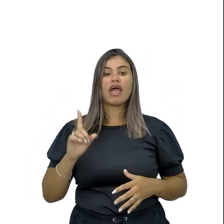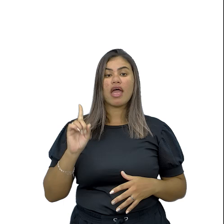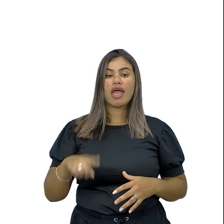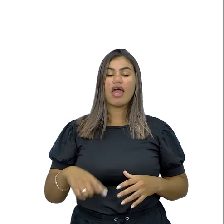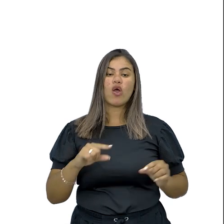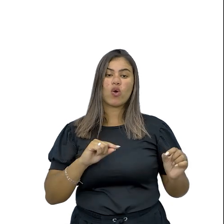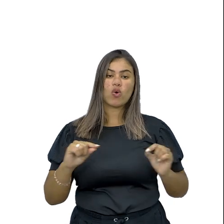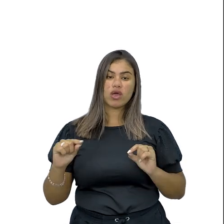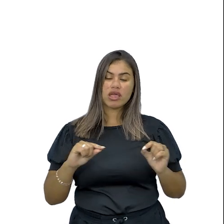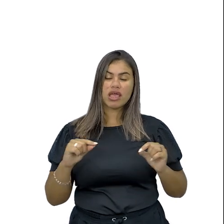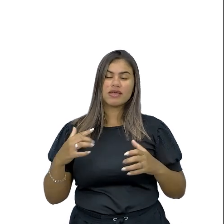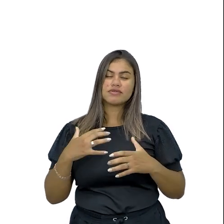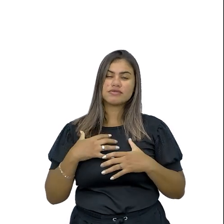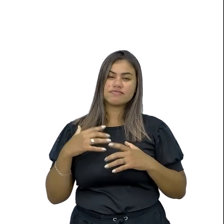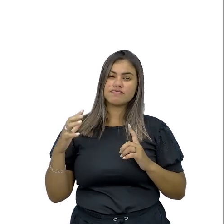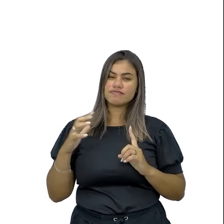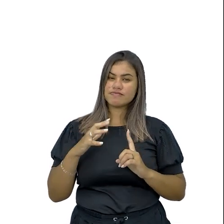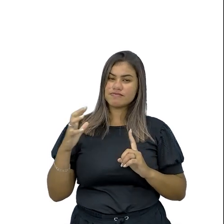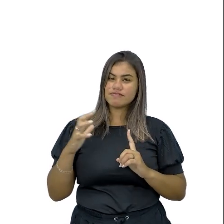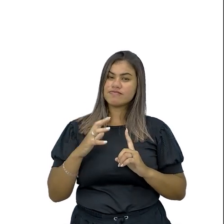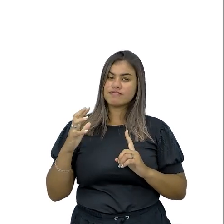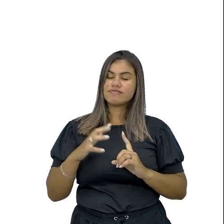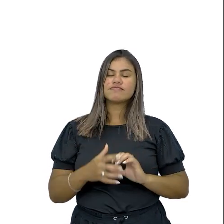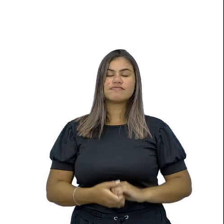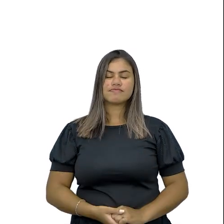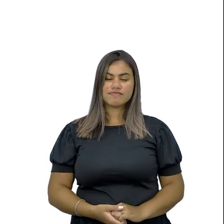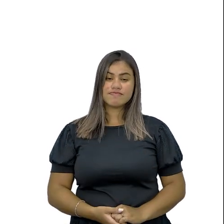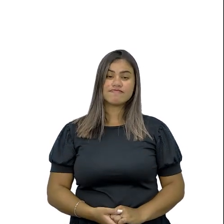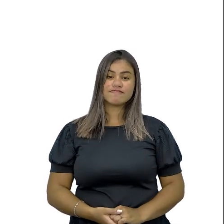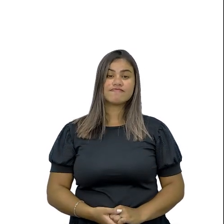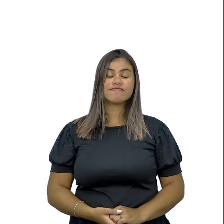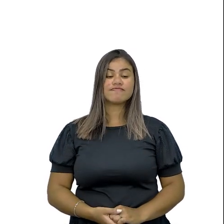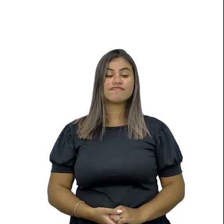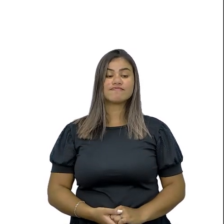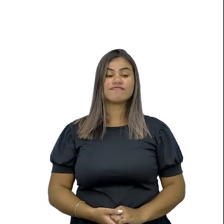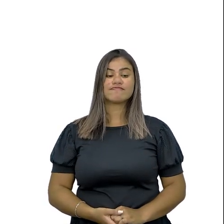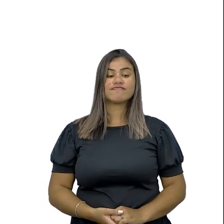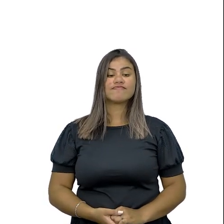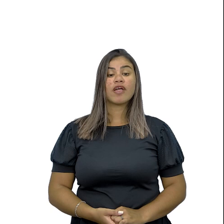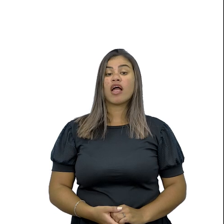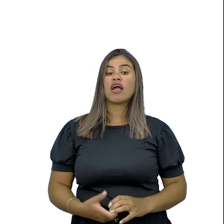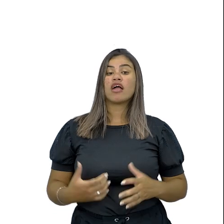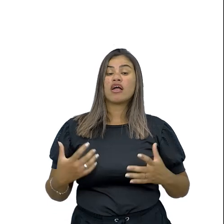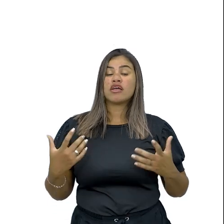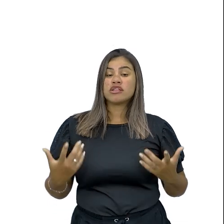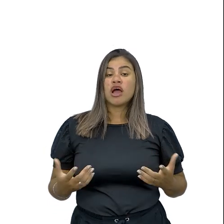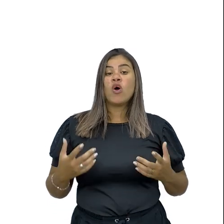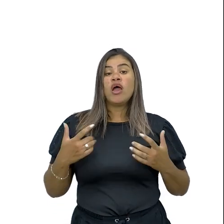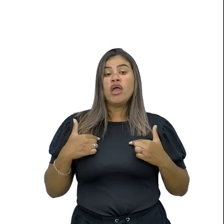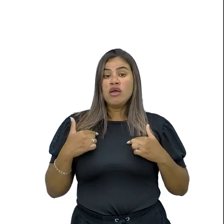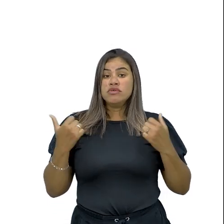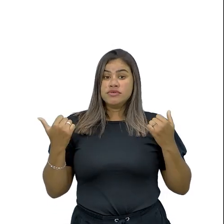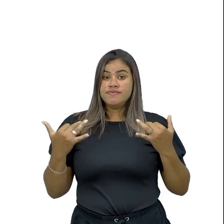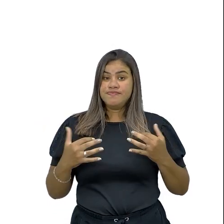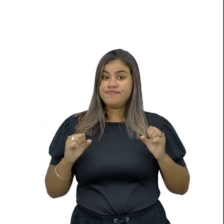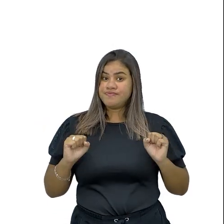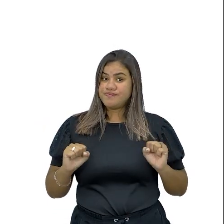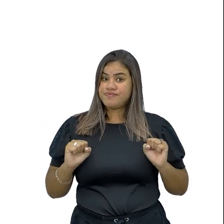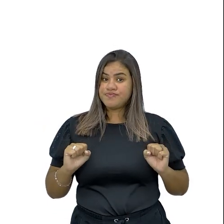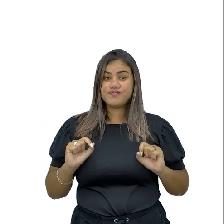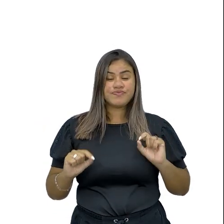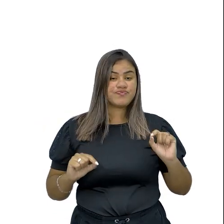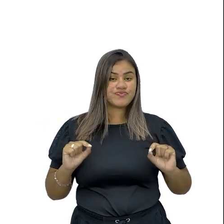em nós mesmos. Sabe como é que é isso? Então, pessoal, inevitavelmente, uma coisa eu posso dizer com